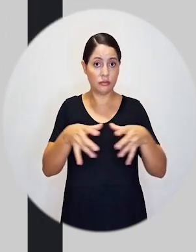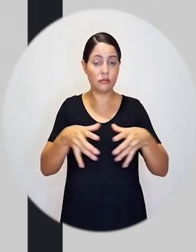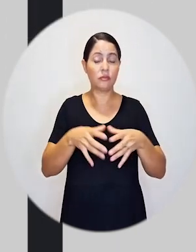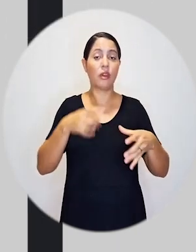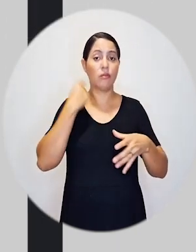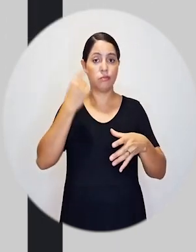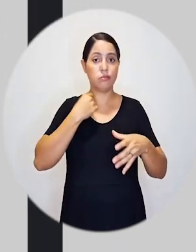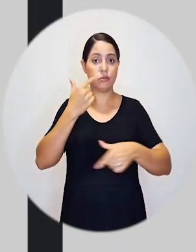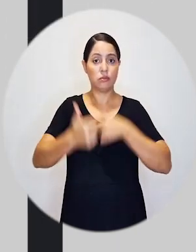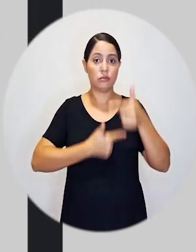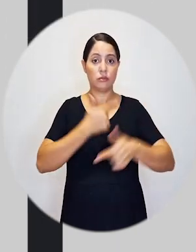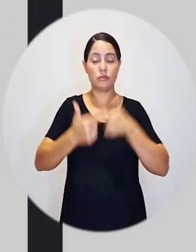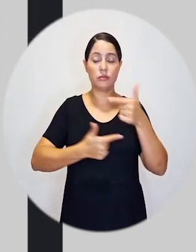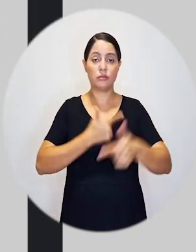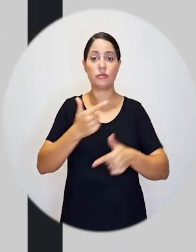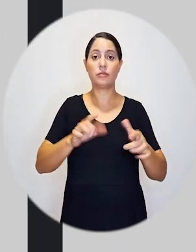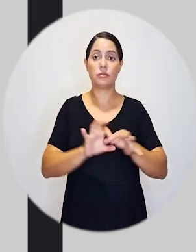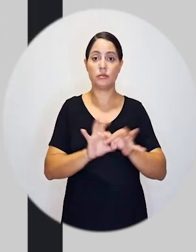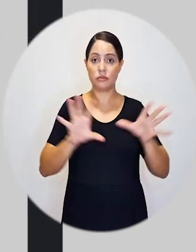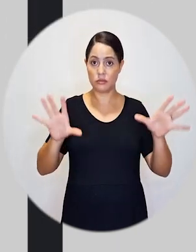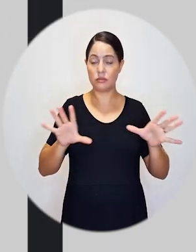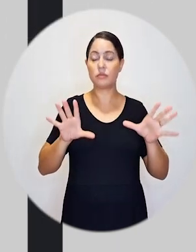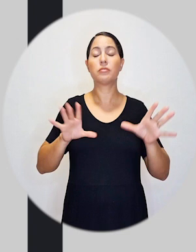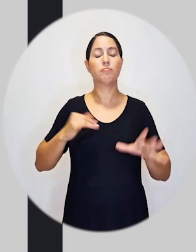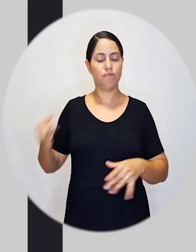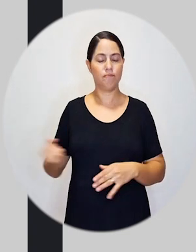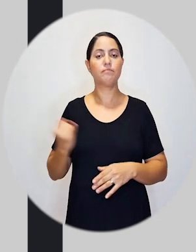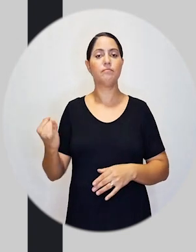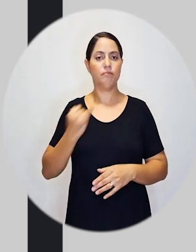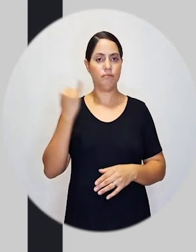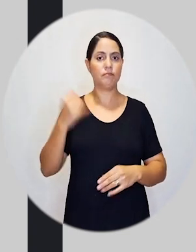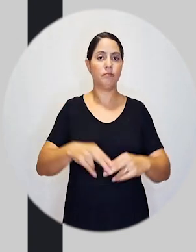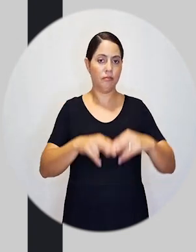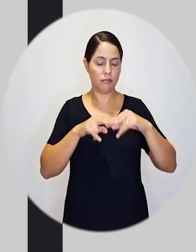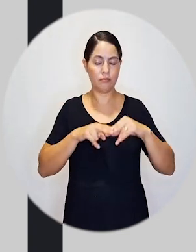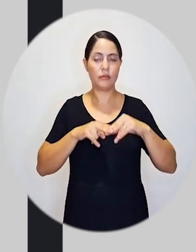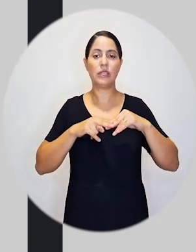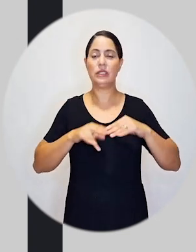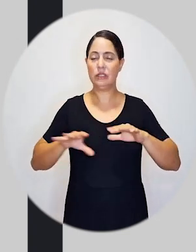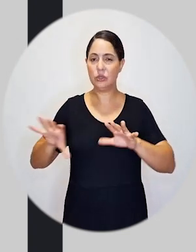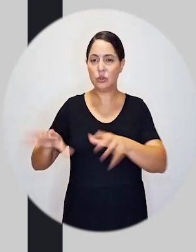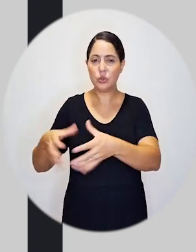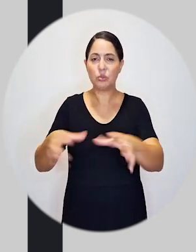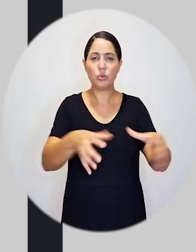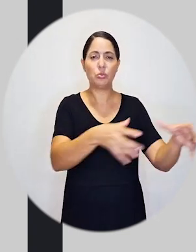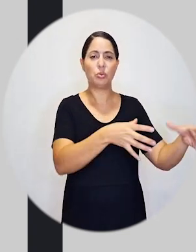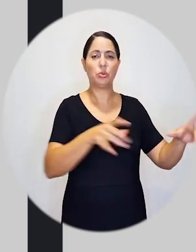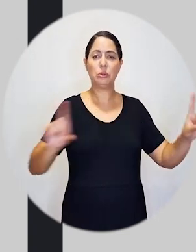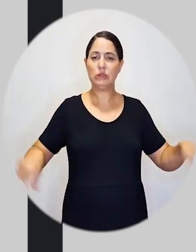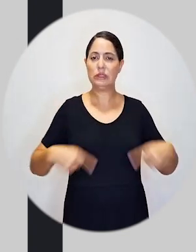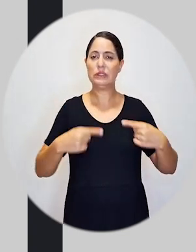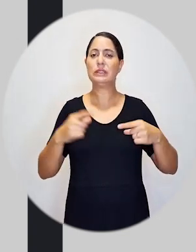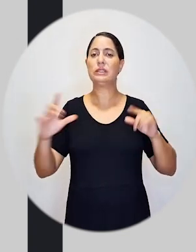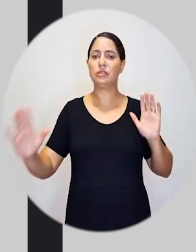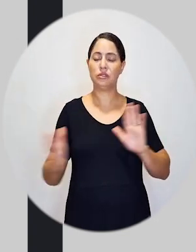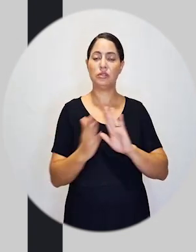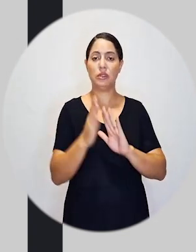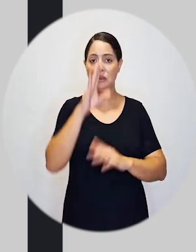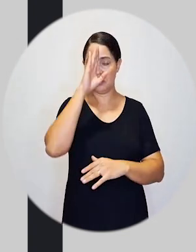políticas específicas para os advogados que atuam de forma autônoma é fundamental em razão das dificuldades que esse grupo